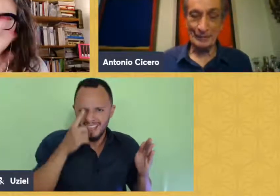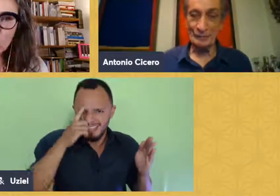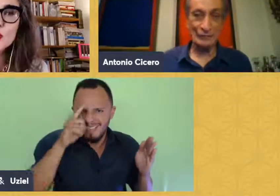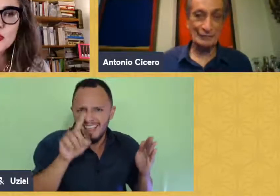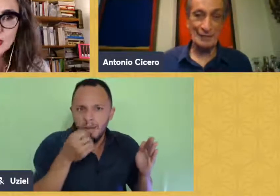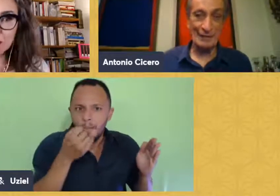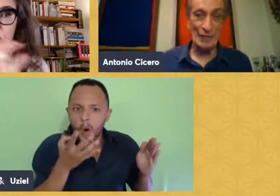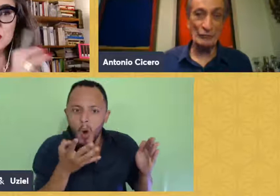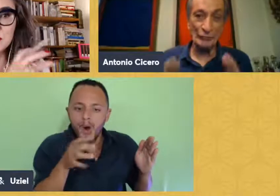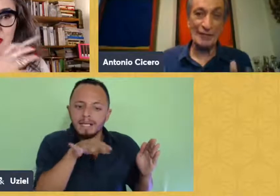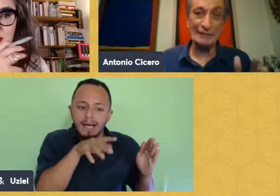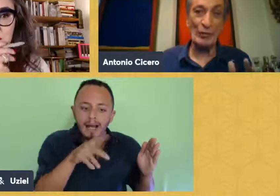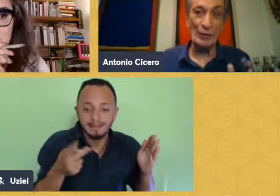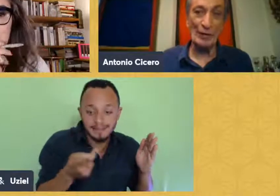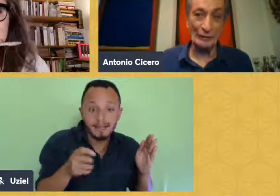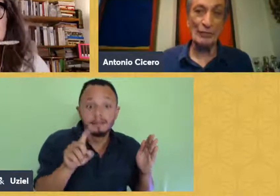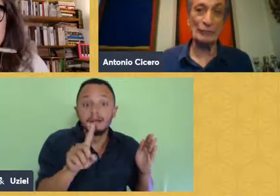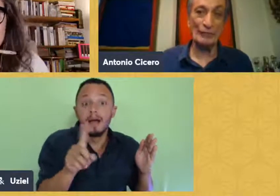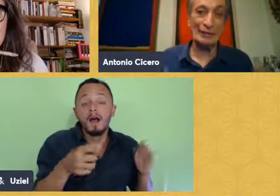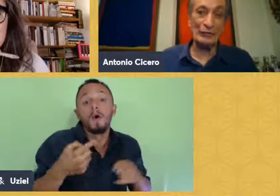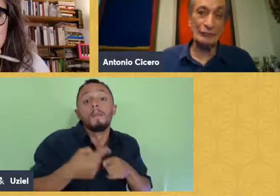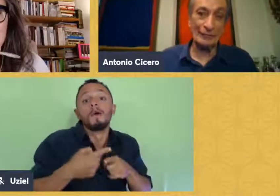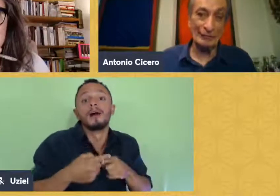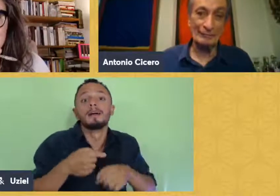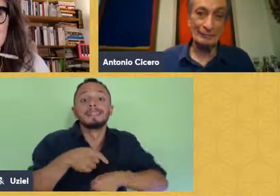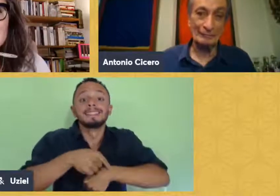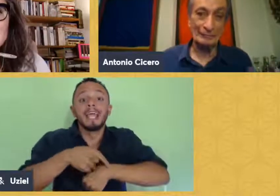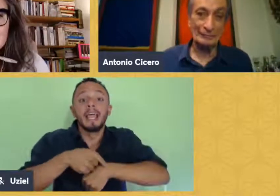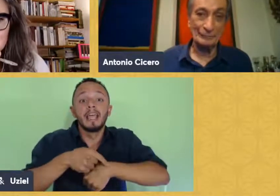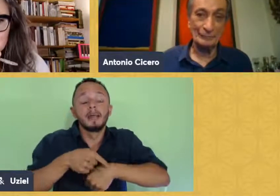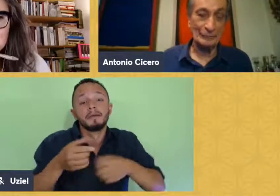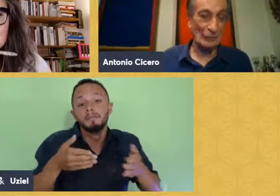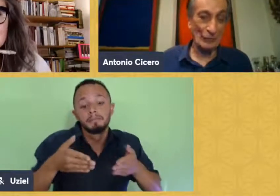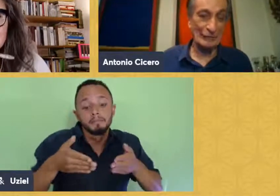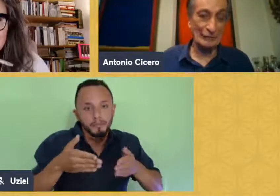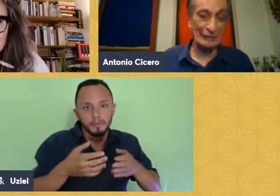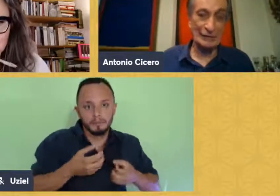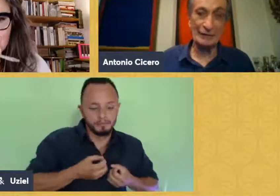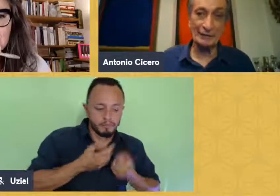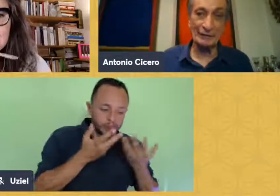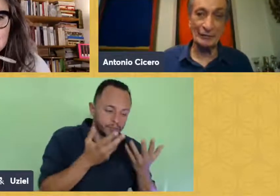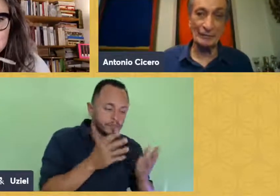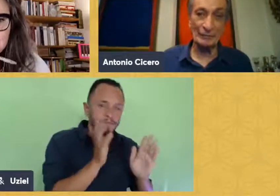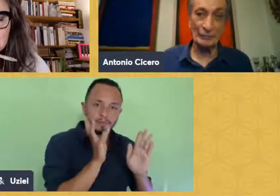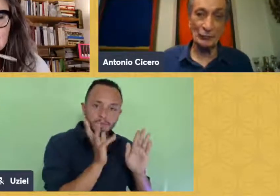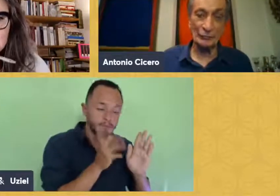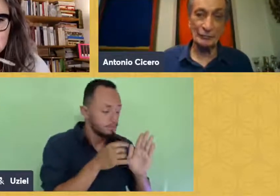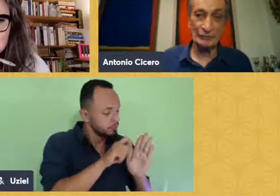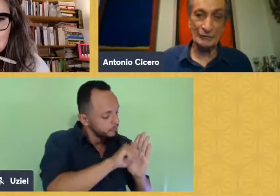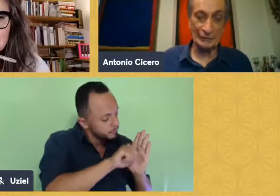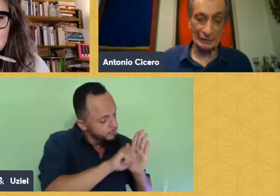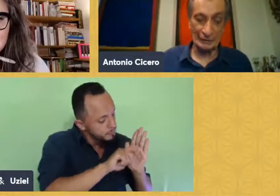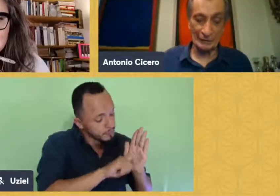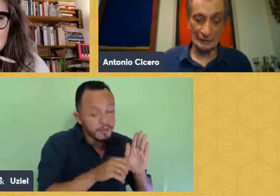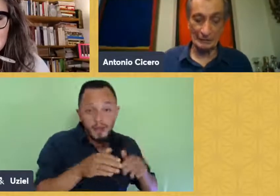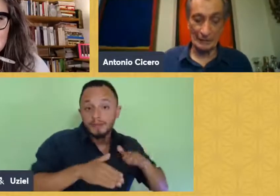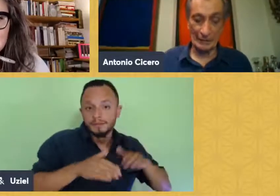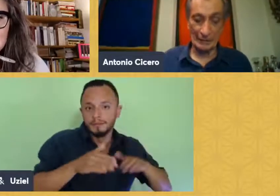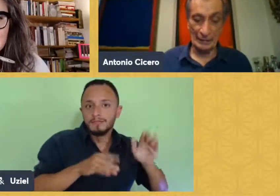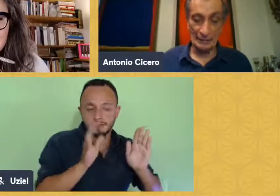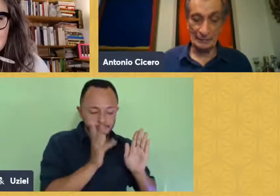tem um outro Você tempo também. Não foi até o fim, onde tinha que ir, né? Quando tinha que